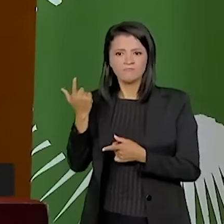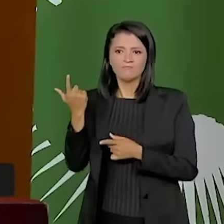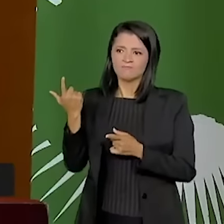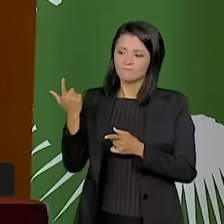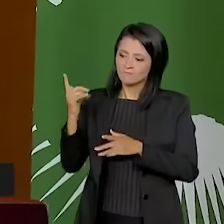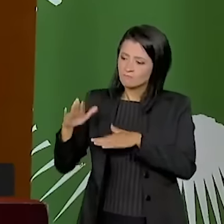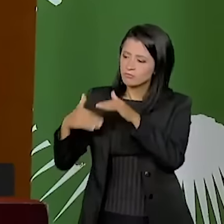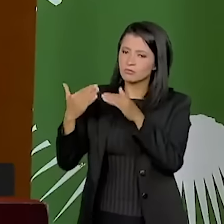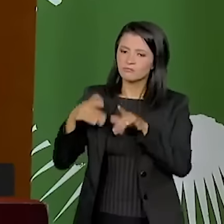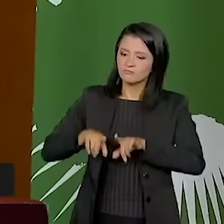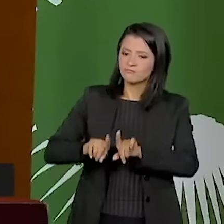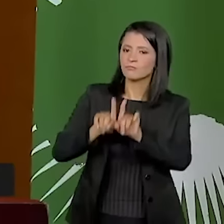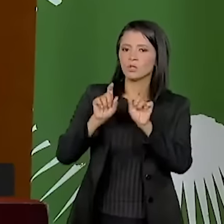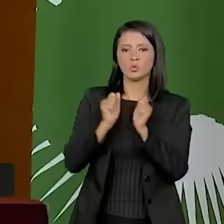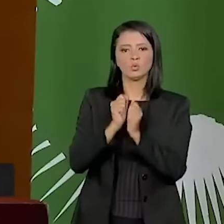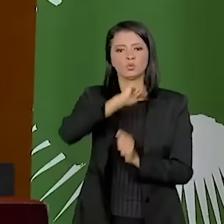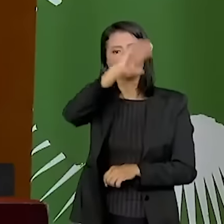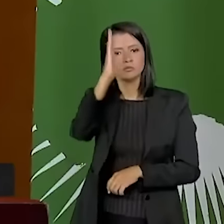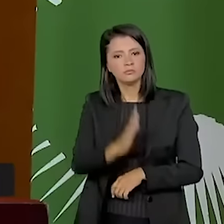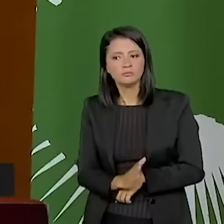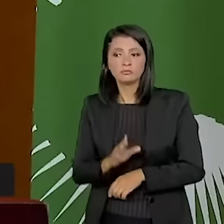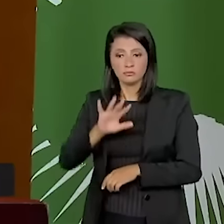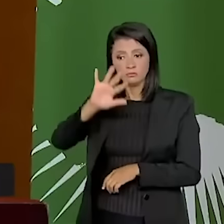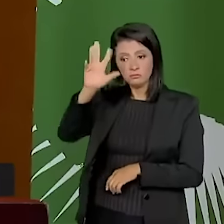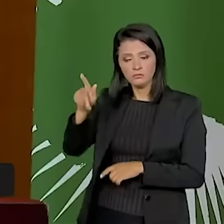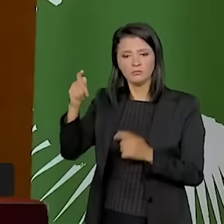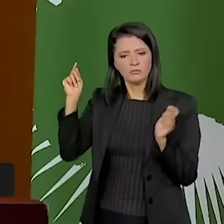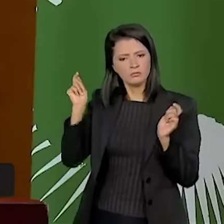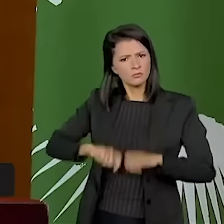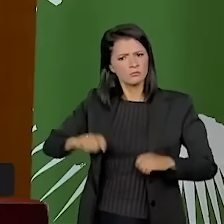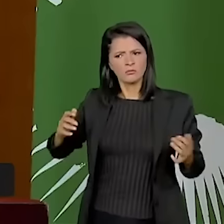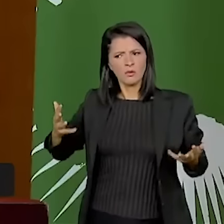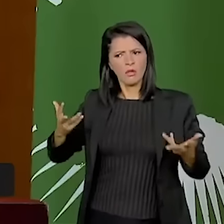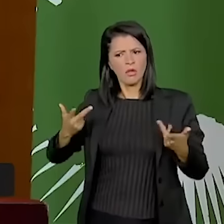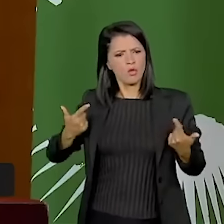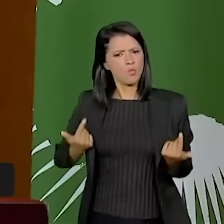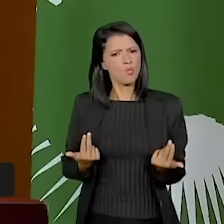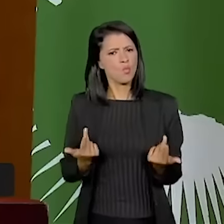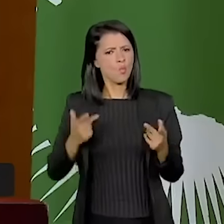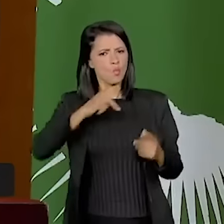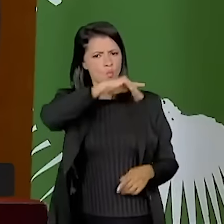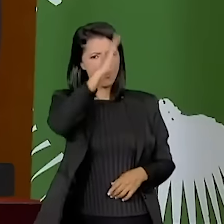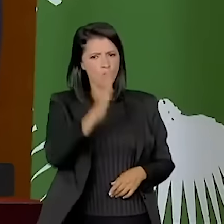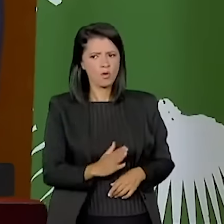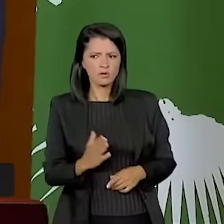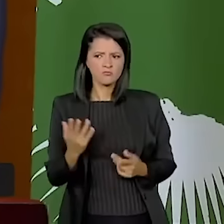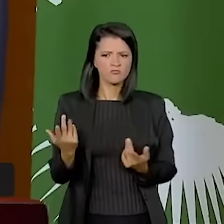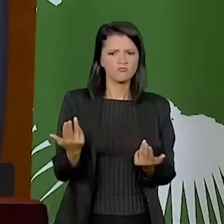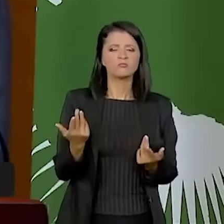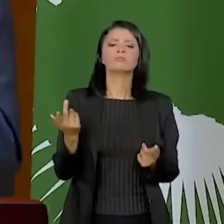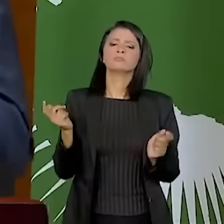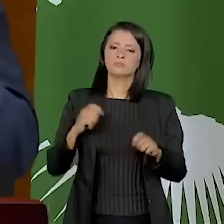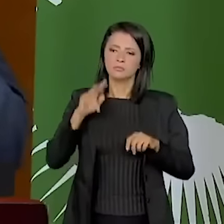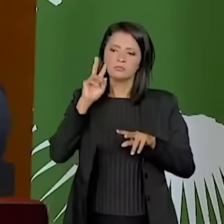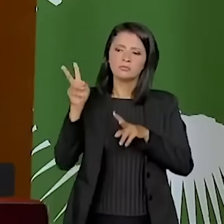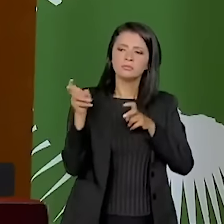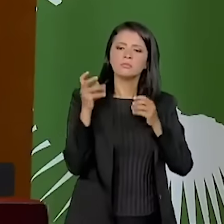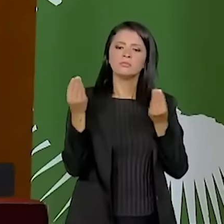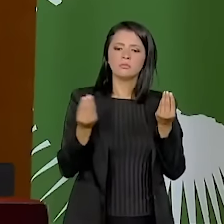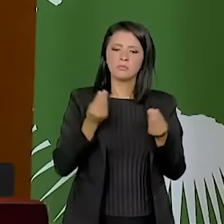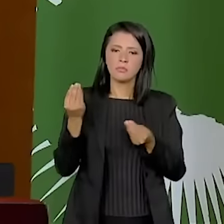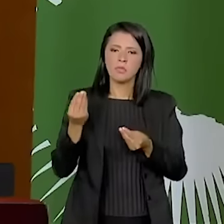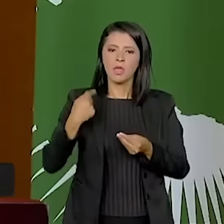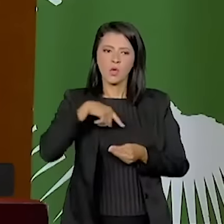como o Brasil, um país com possibilidades extraordinárias como o Brasil, a gente tem que olhar apenas o